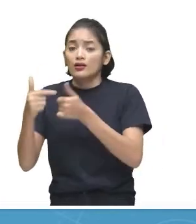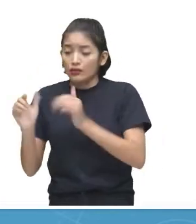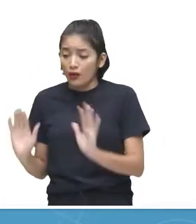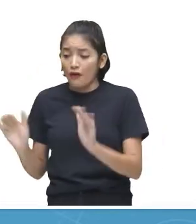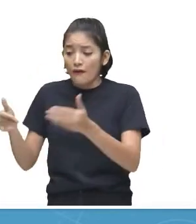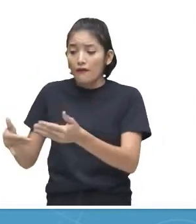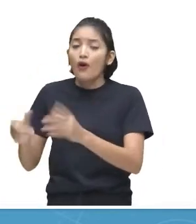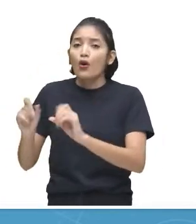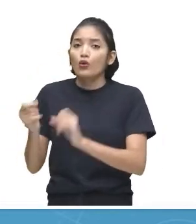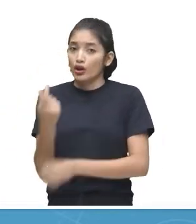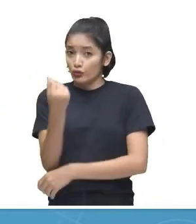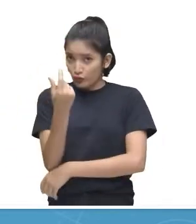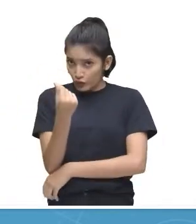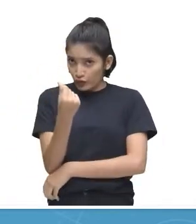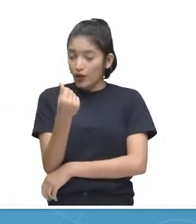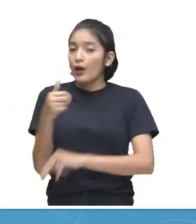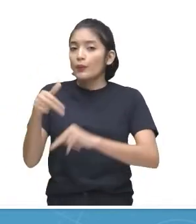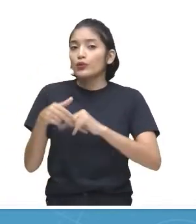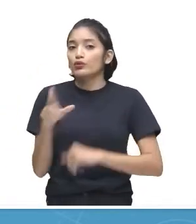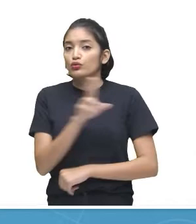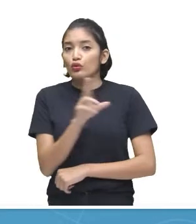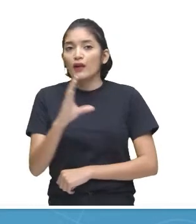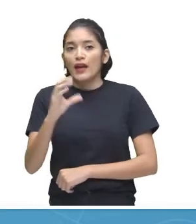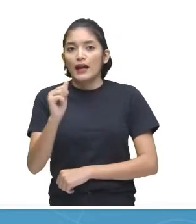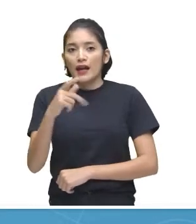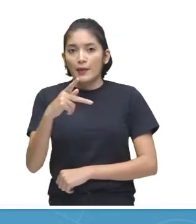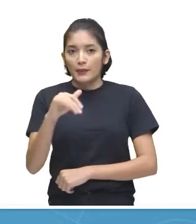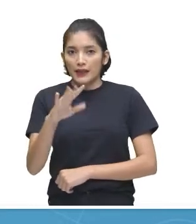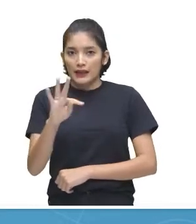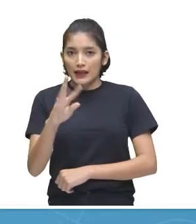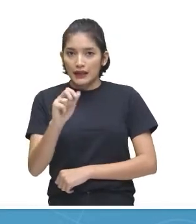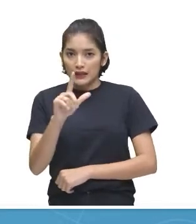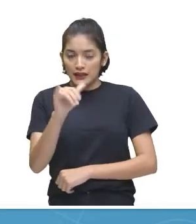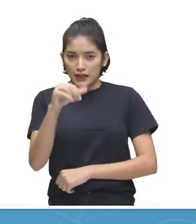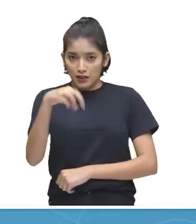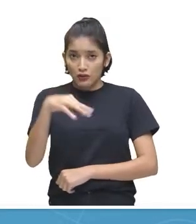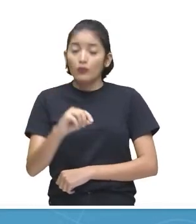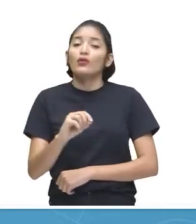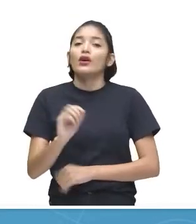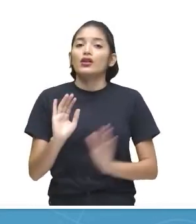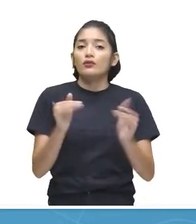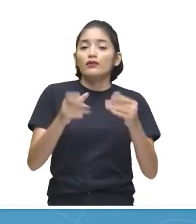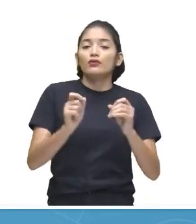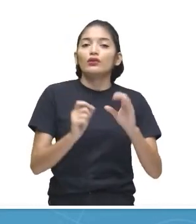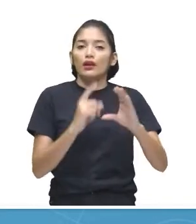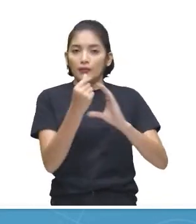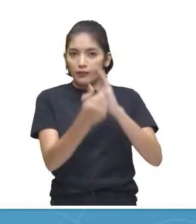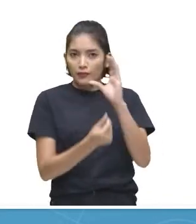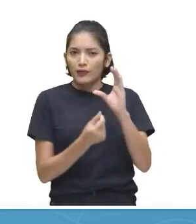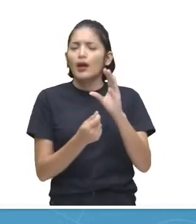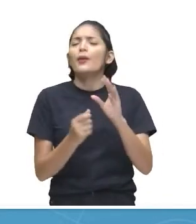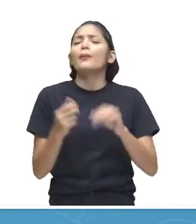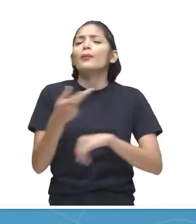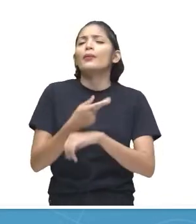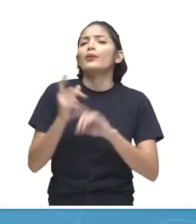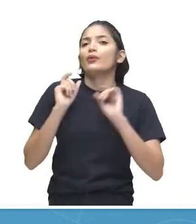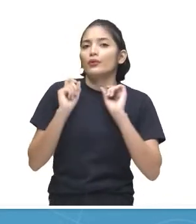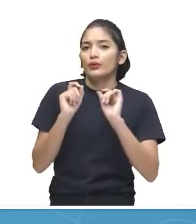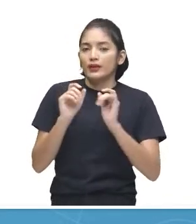do capital. Tanto é aí que vem o seu nome, né? Capitalismo, capital. Então, o que que vai se buscar principalmente no capitalismo?